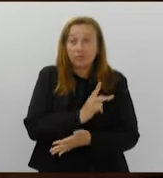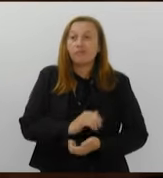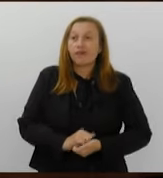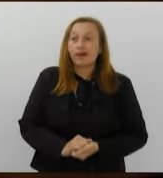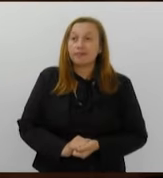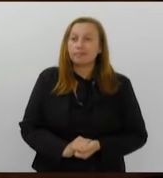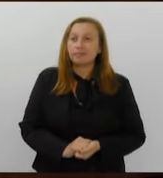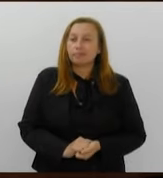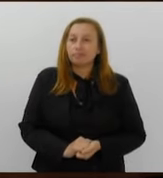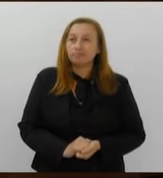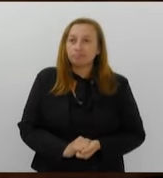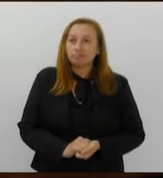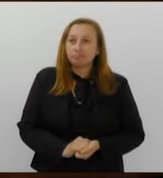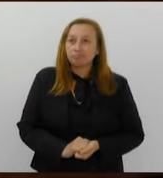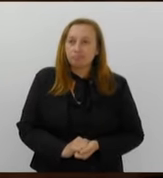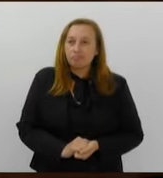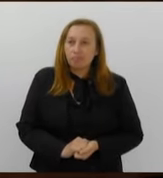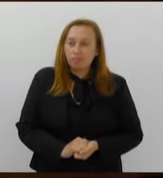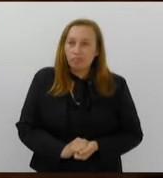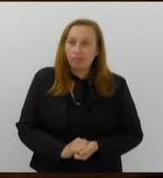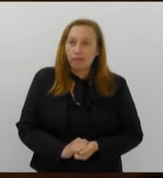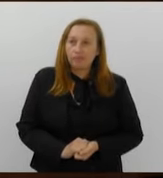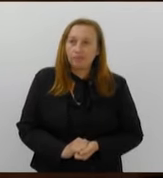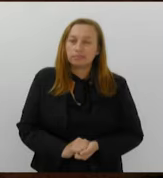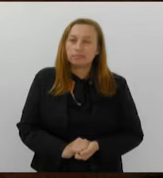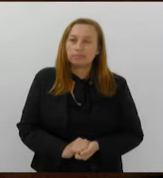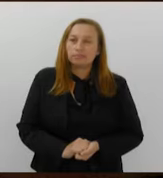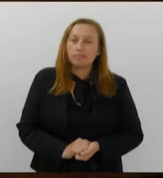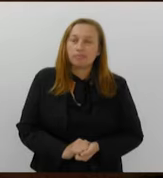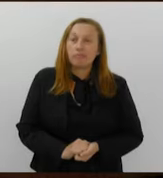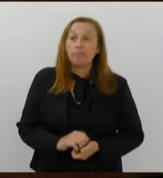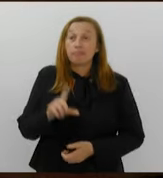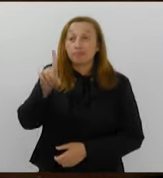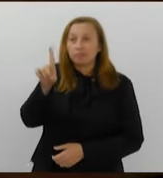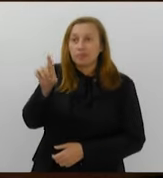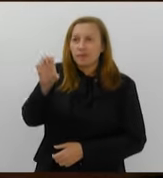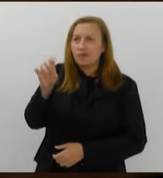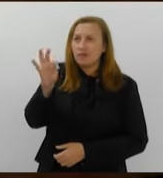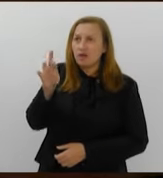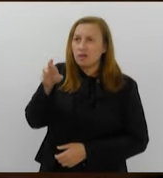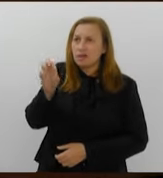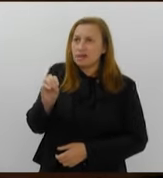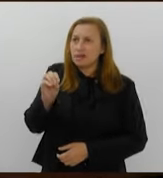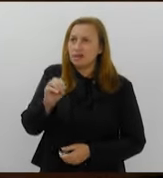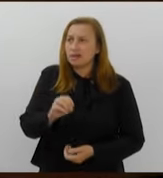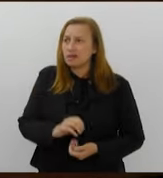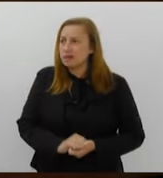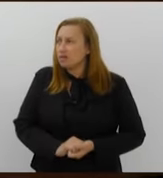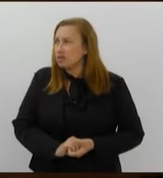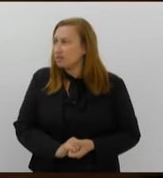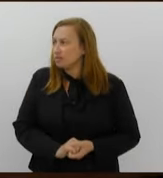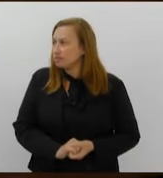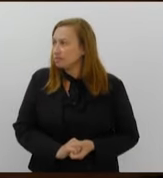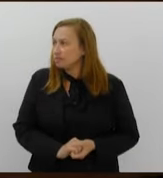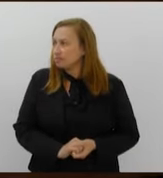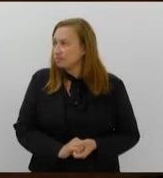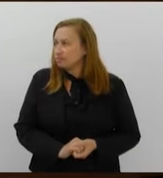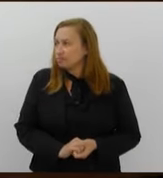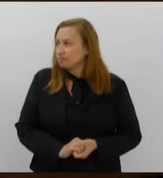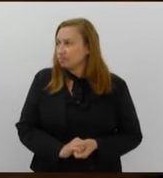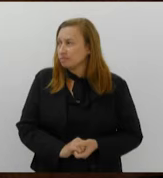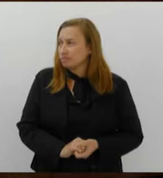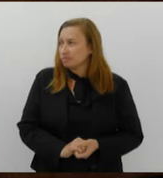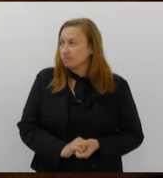mandar essa mensagem para cá extinguindo, para extinguir o Detro, a população vai saber que o senhor é a favor e está ao